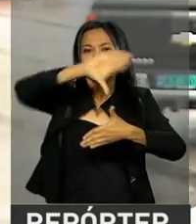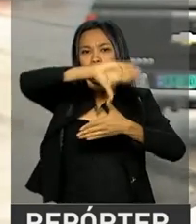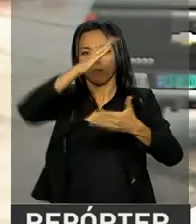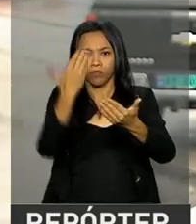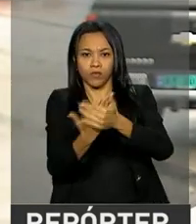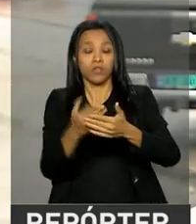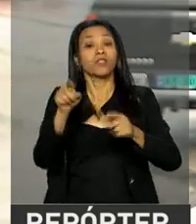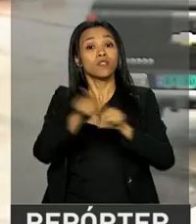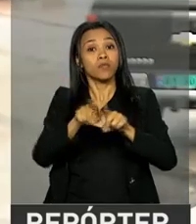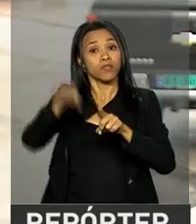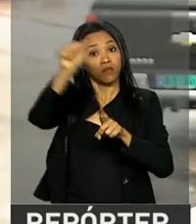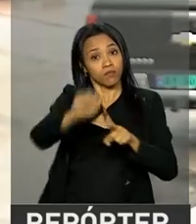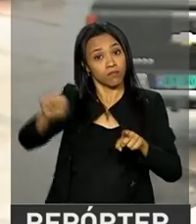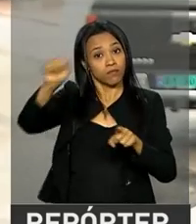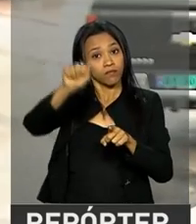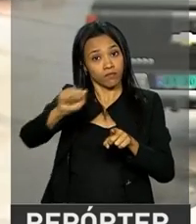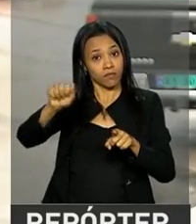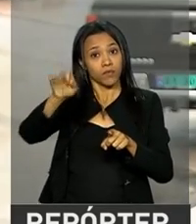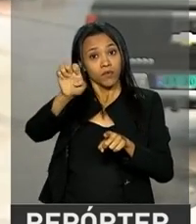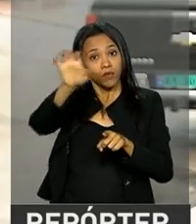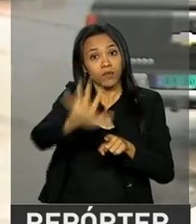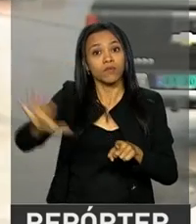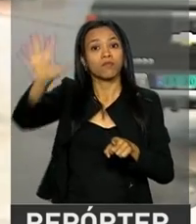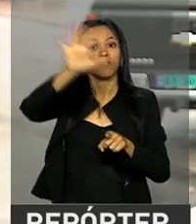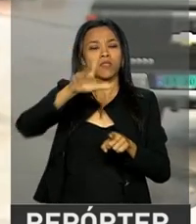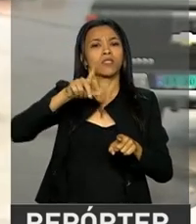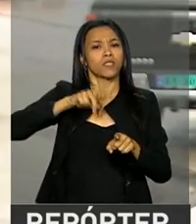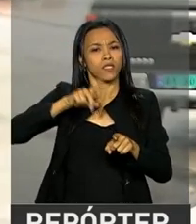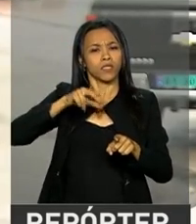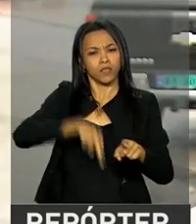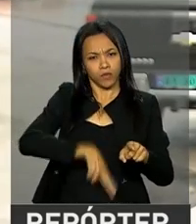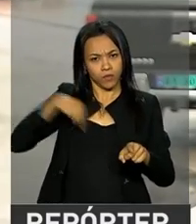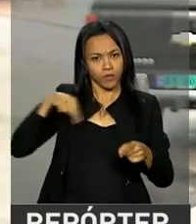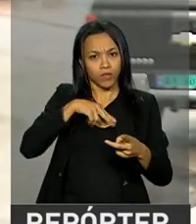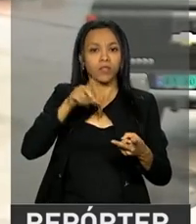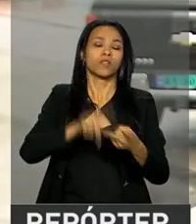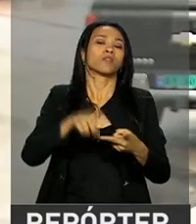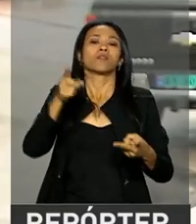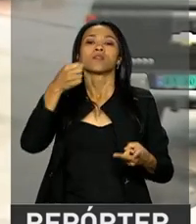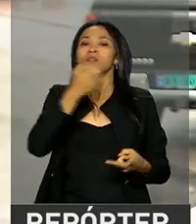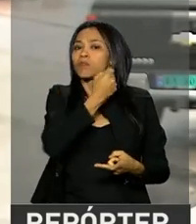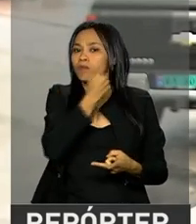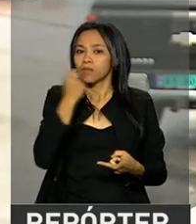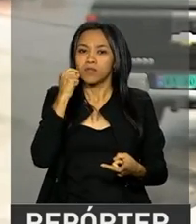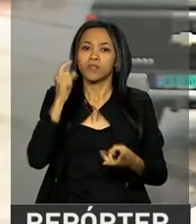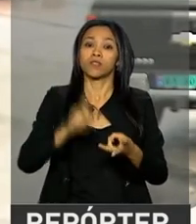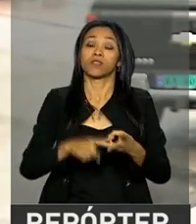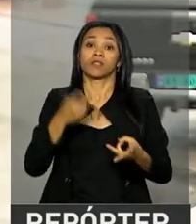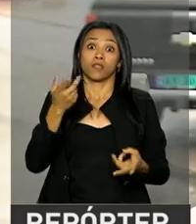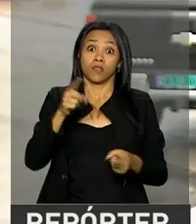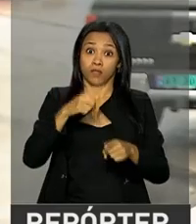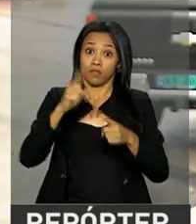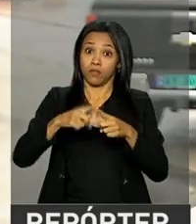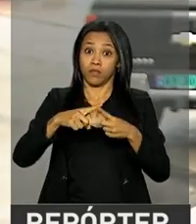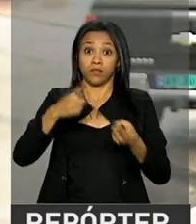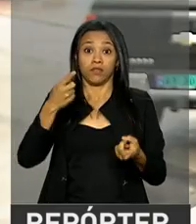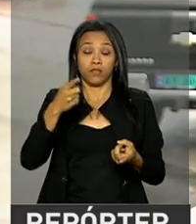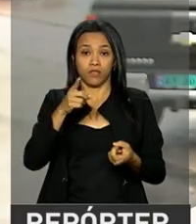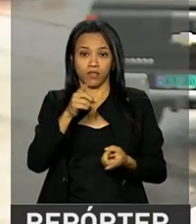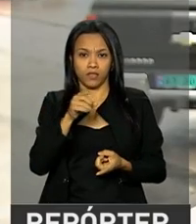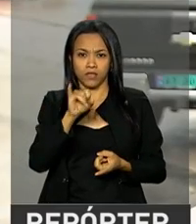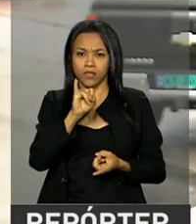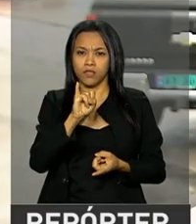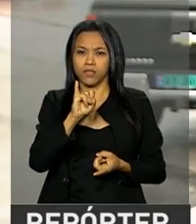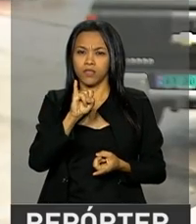europeia de livre comércio que além da Noruega reúne Suíça Islândia e Lich manstein outro tema foi o